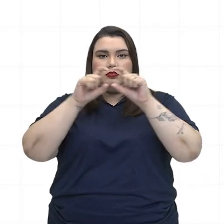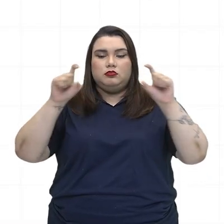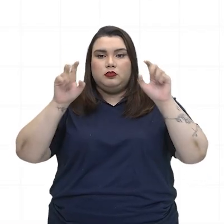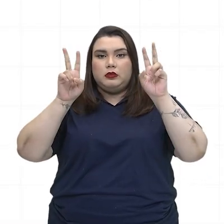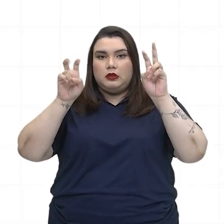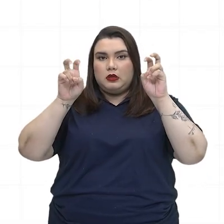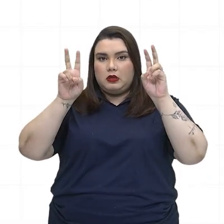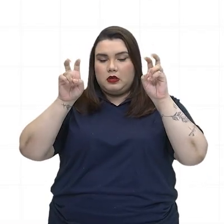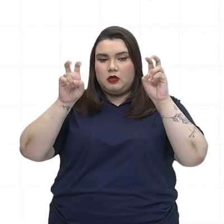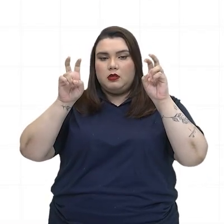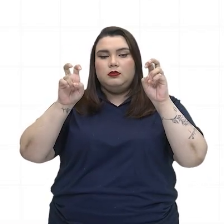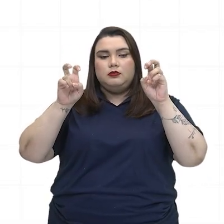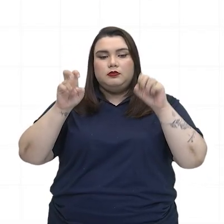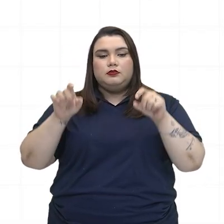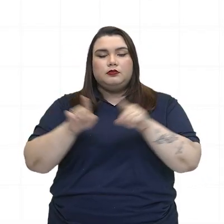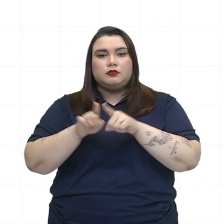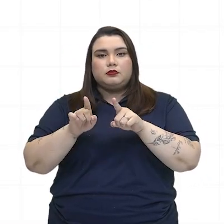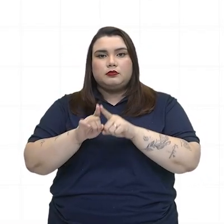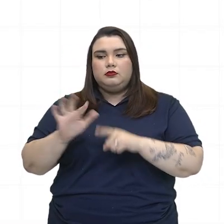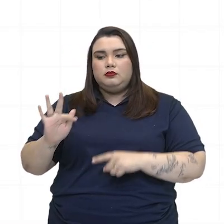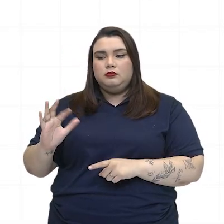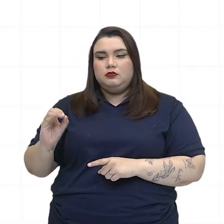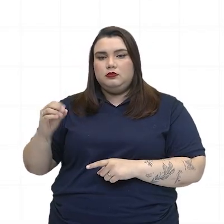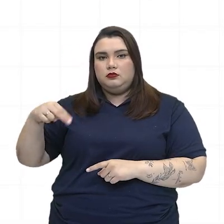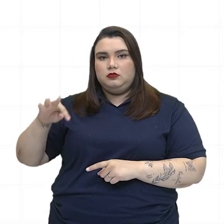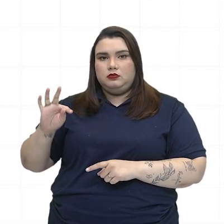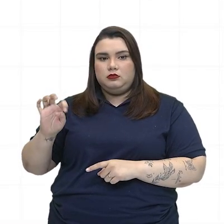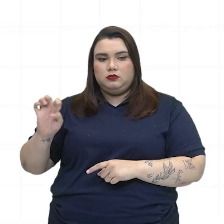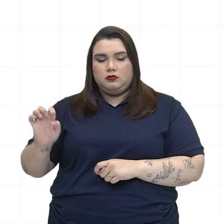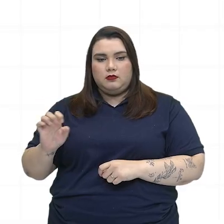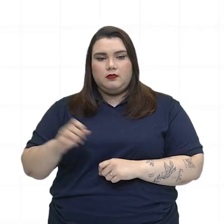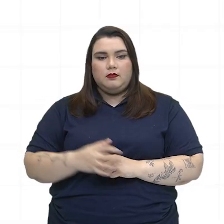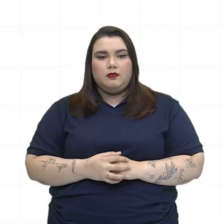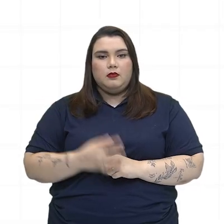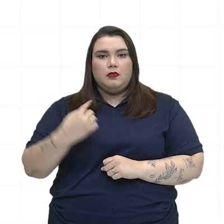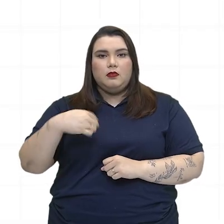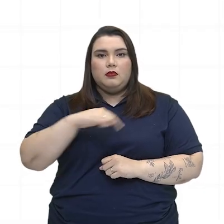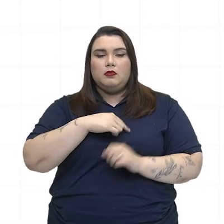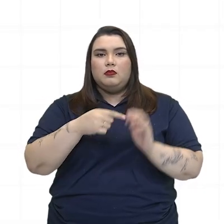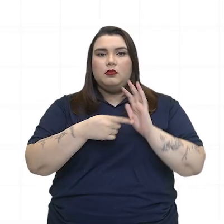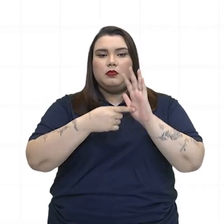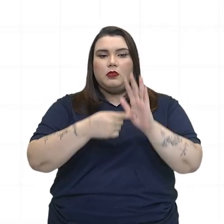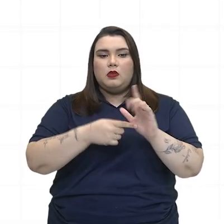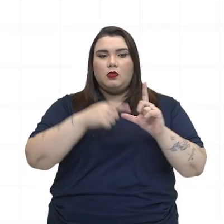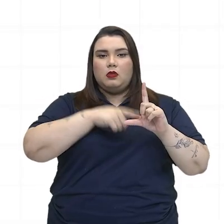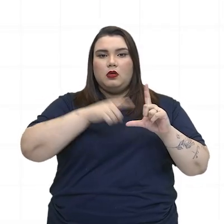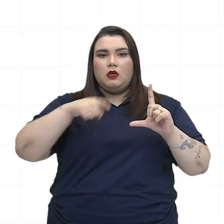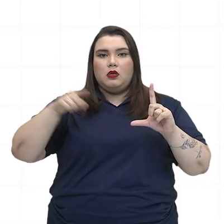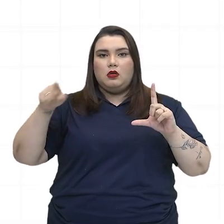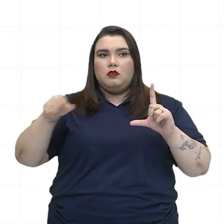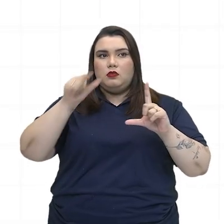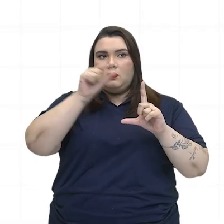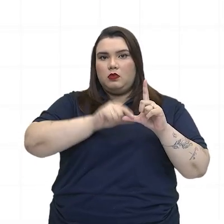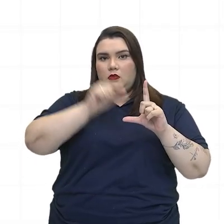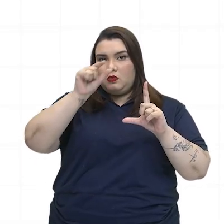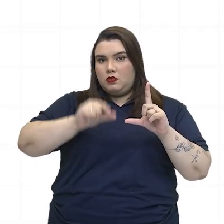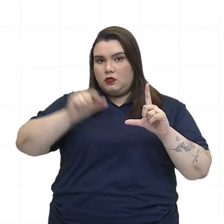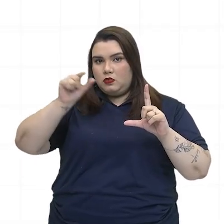título, certo? E a nossa fonte. Nesse caso aqui, nós temos aqui um gráfico de colunas,